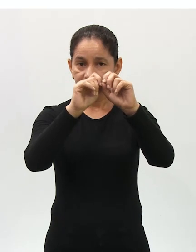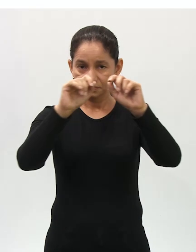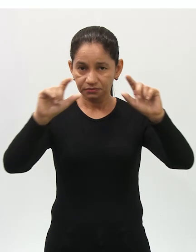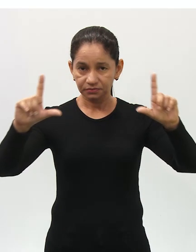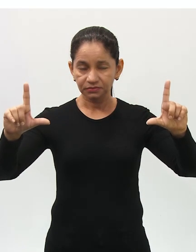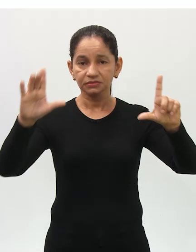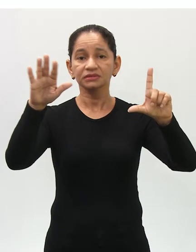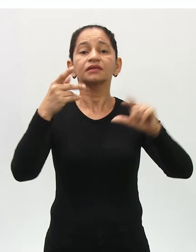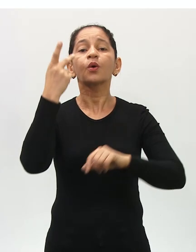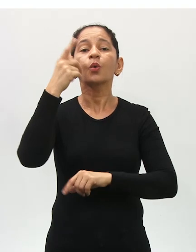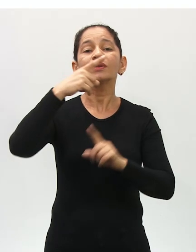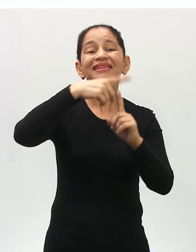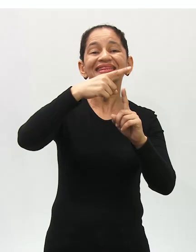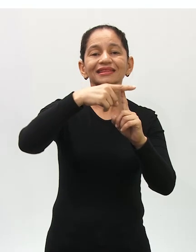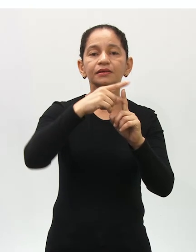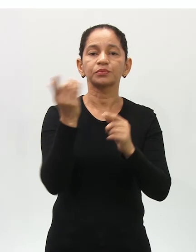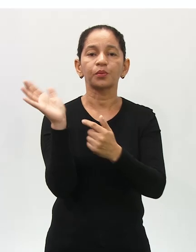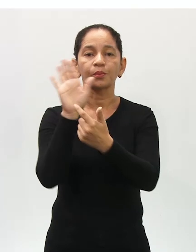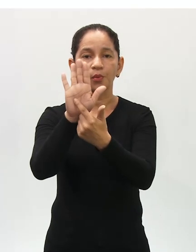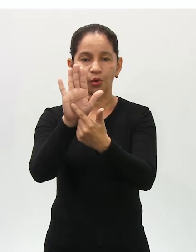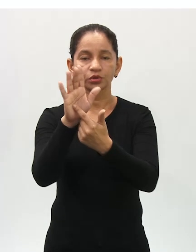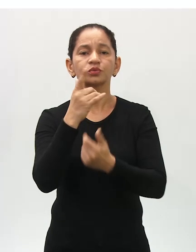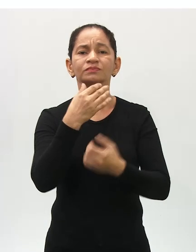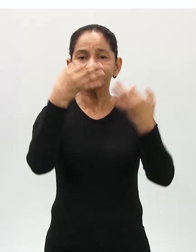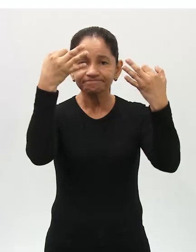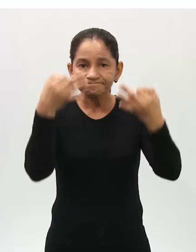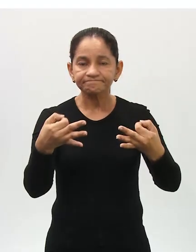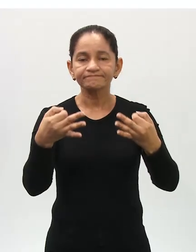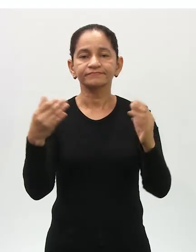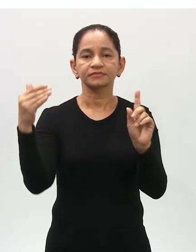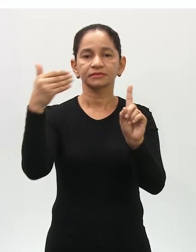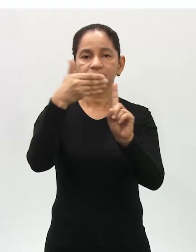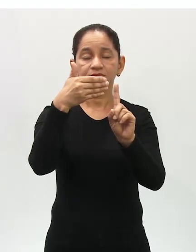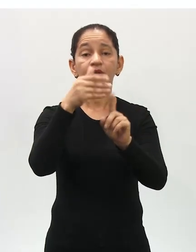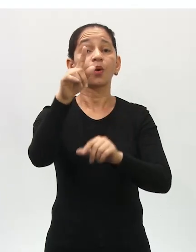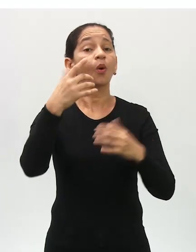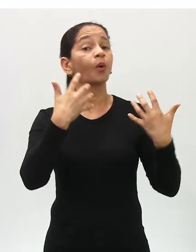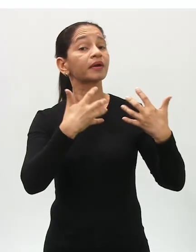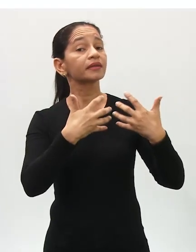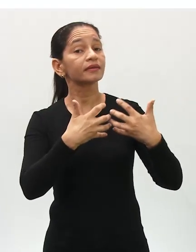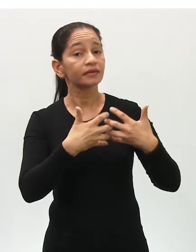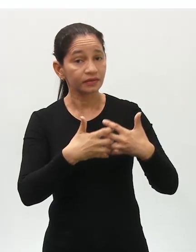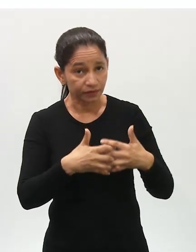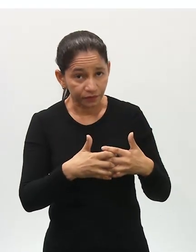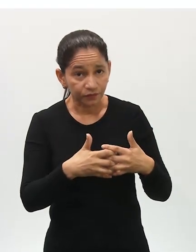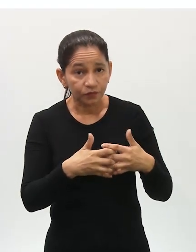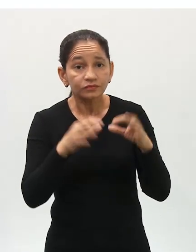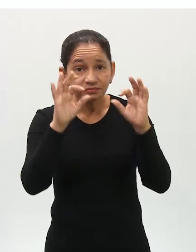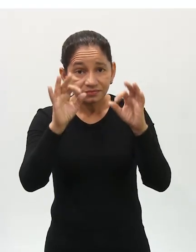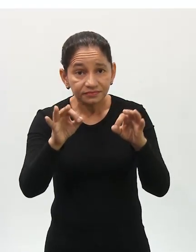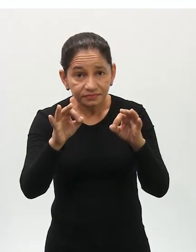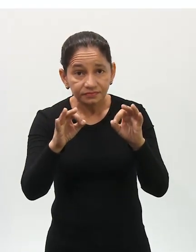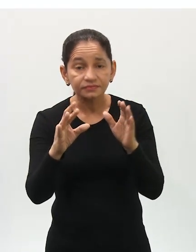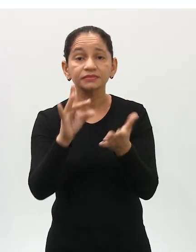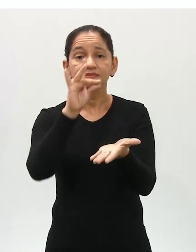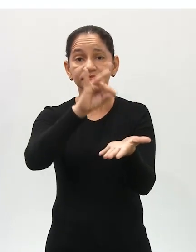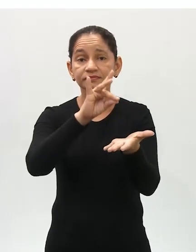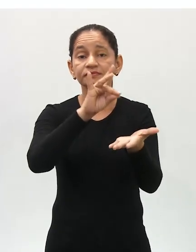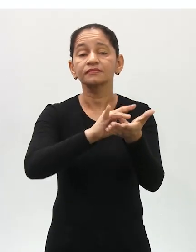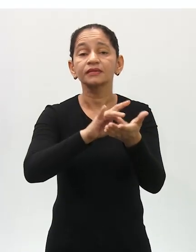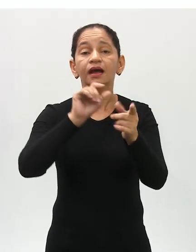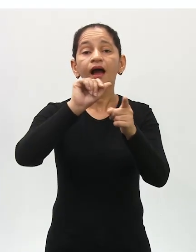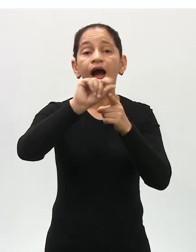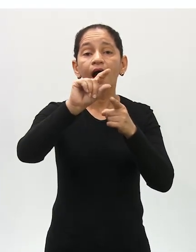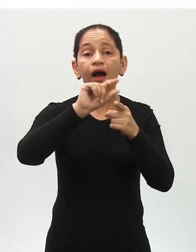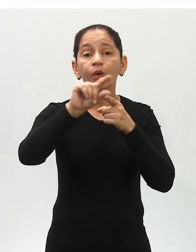classificação da receita quanto à natureza, tá bom? E o exemplo que eu acabei de falar para vocês, né, que o IFRO está obtendo uma receita por